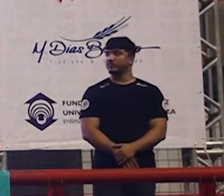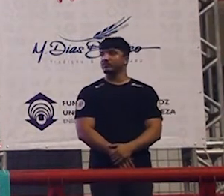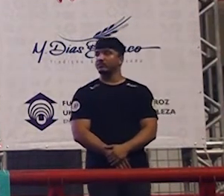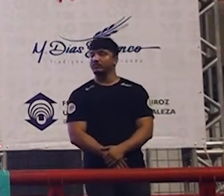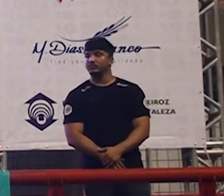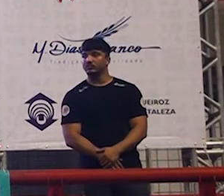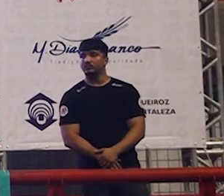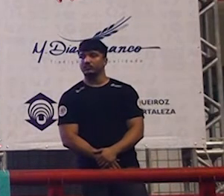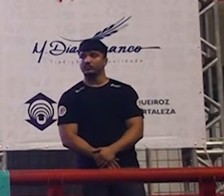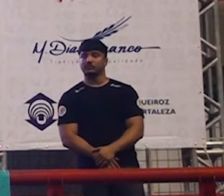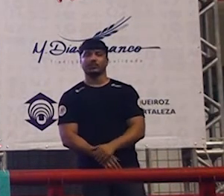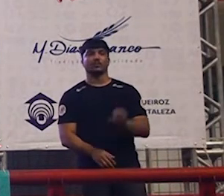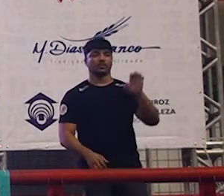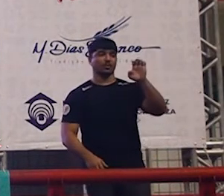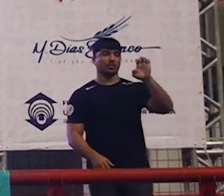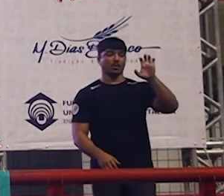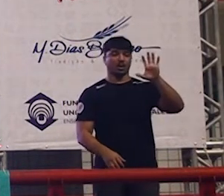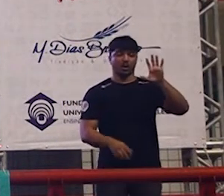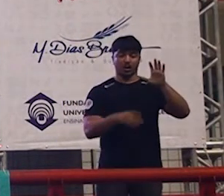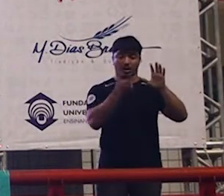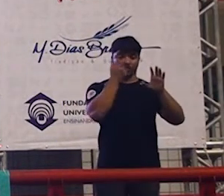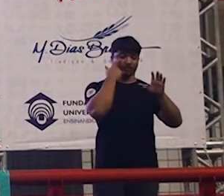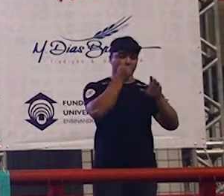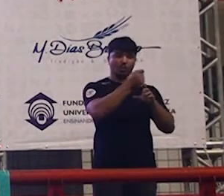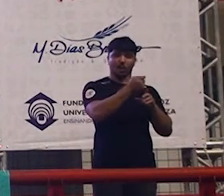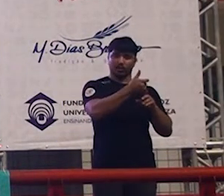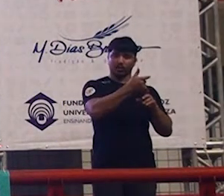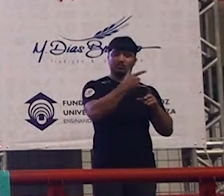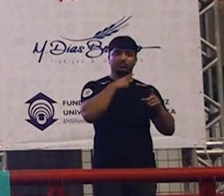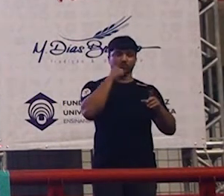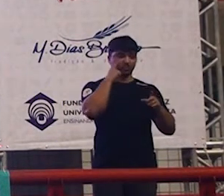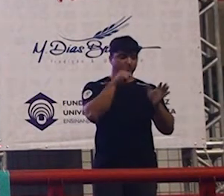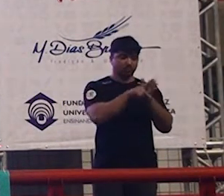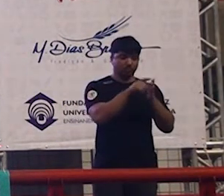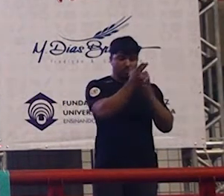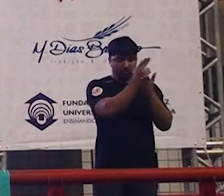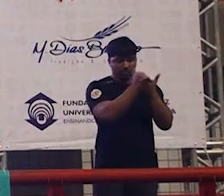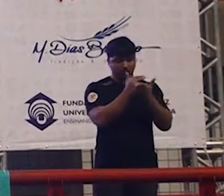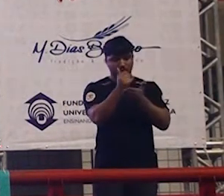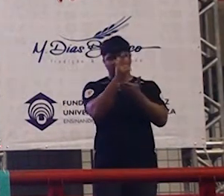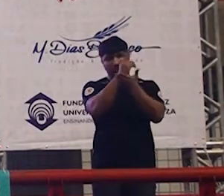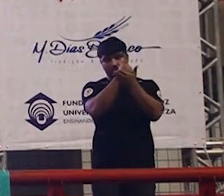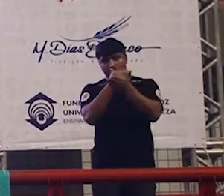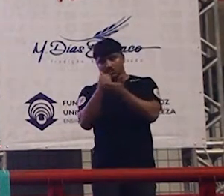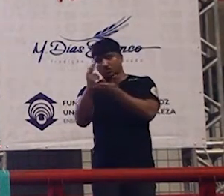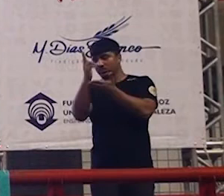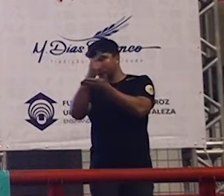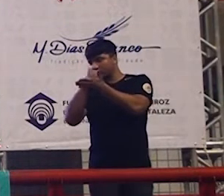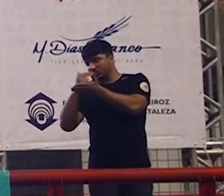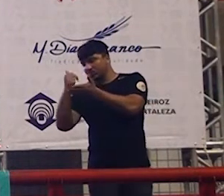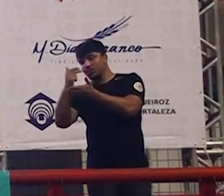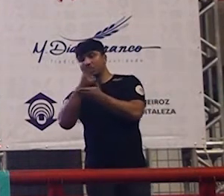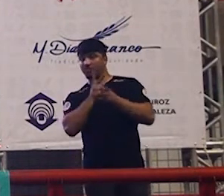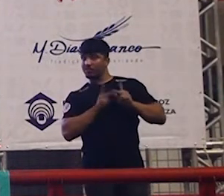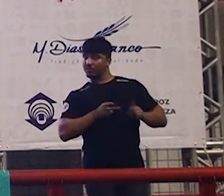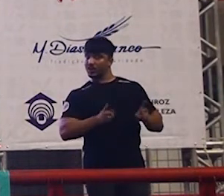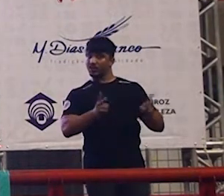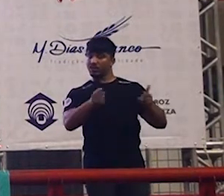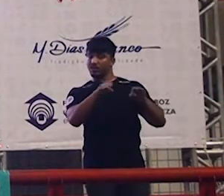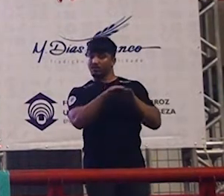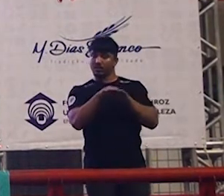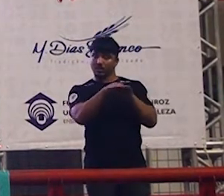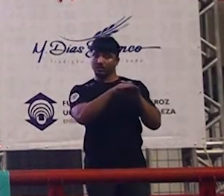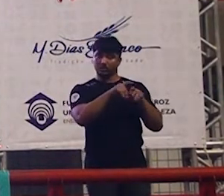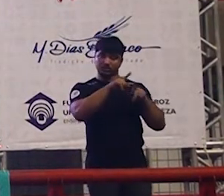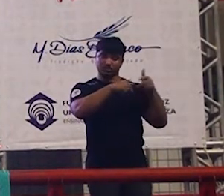Ele retratou a moeda no primeiro quadrinho, ele foi redesenhando a moeda, mantendo os